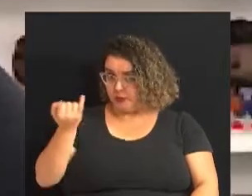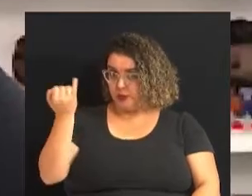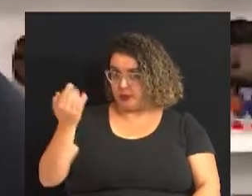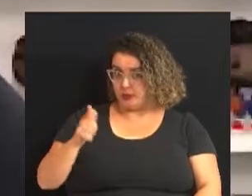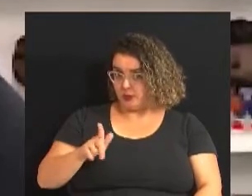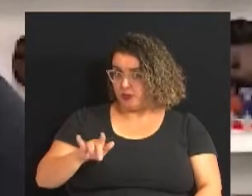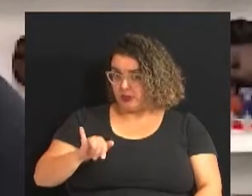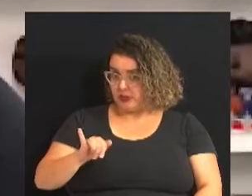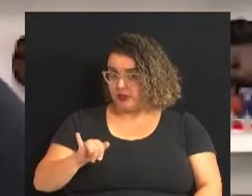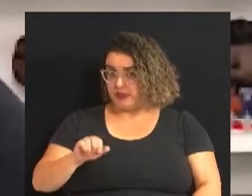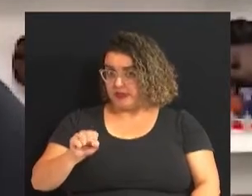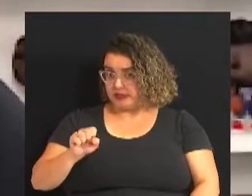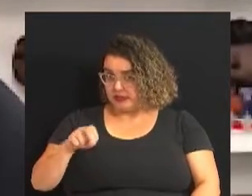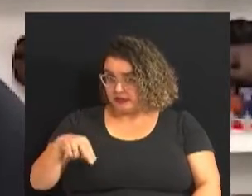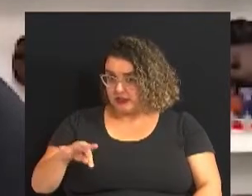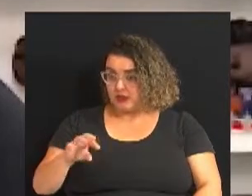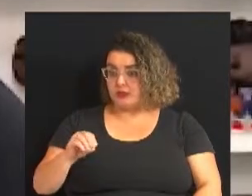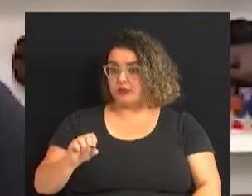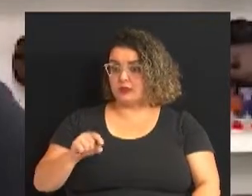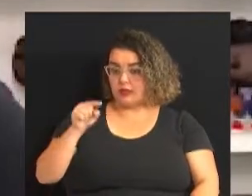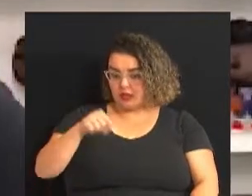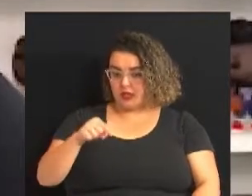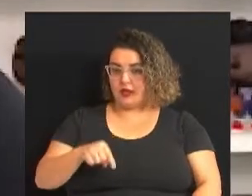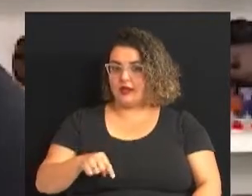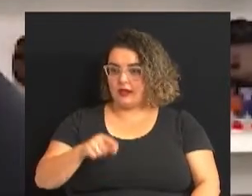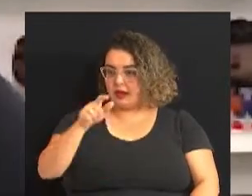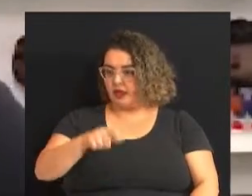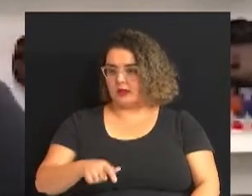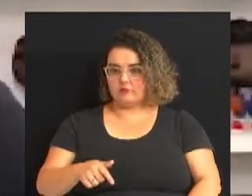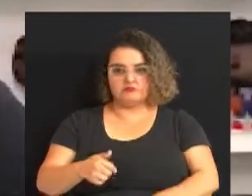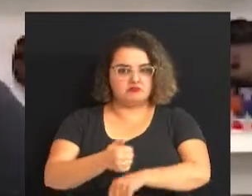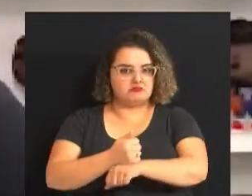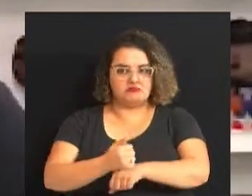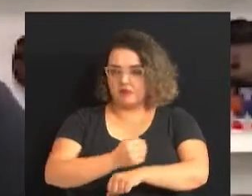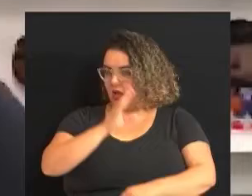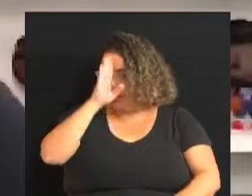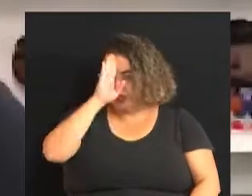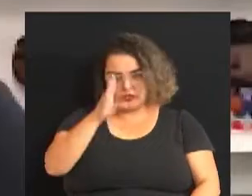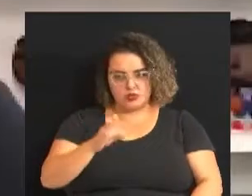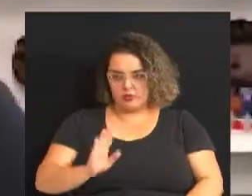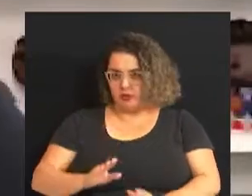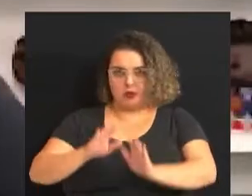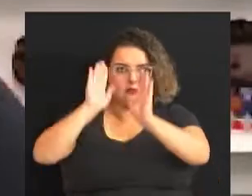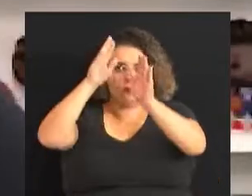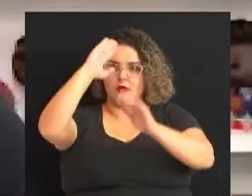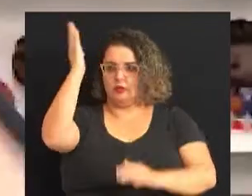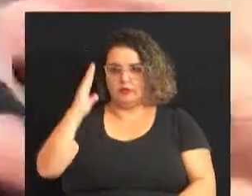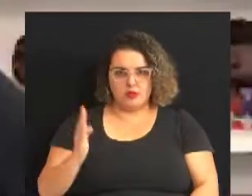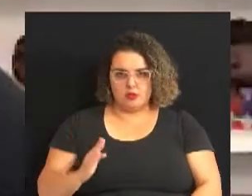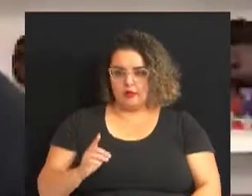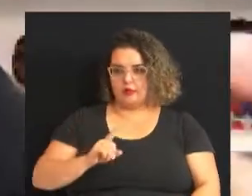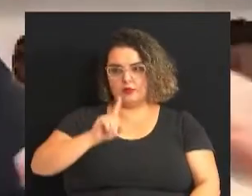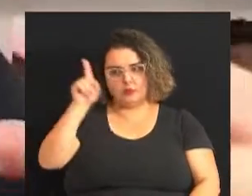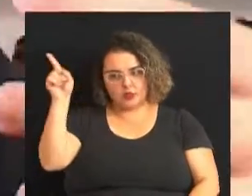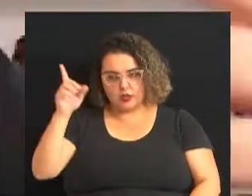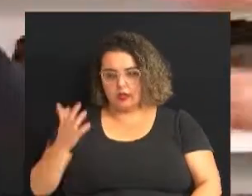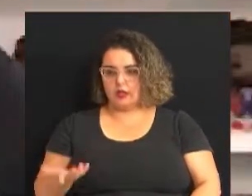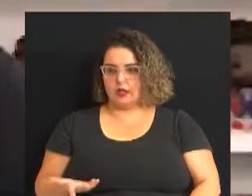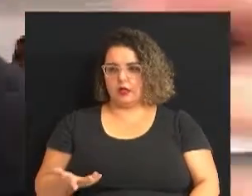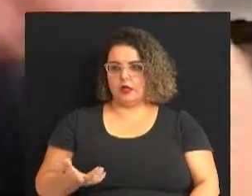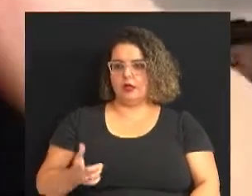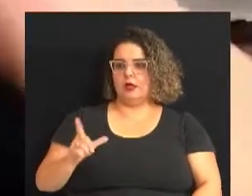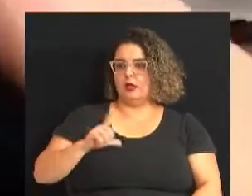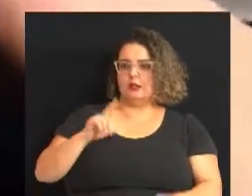relevante, porque afinal de contas o cara é draftado sem ter jogado diretamente do basquetebol brasileiro para É. lá. A gente sabe que hoje tem a potência